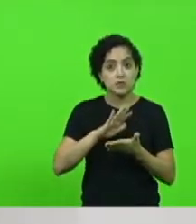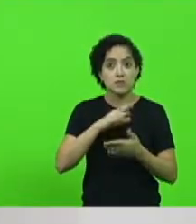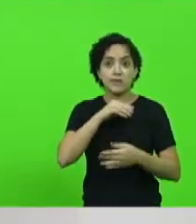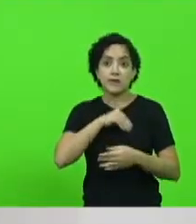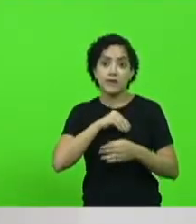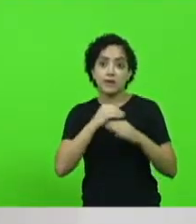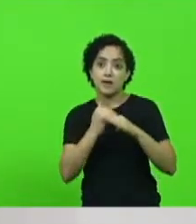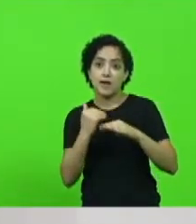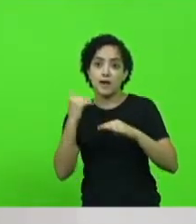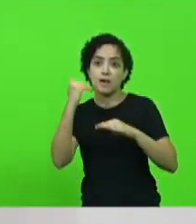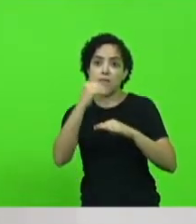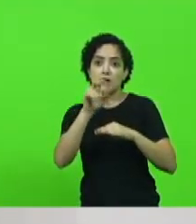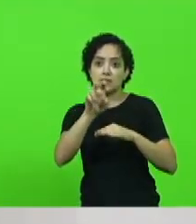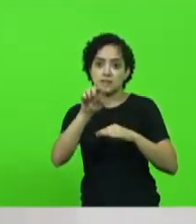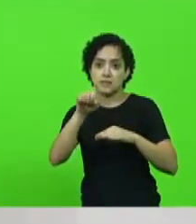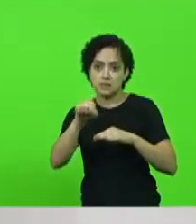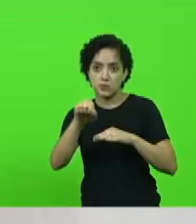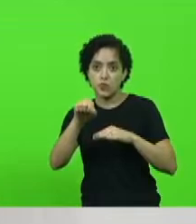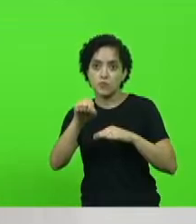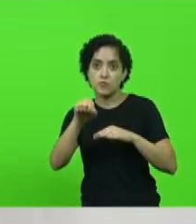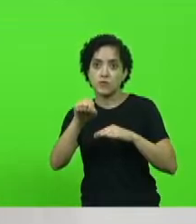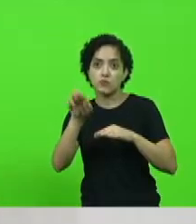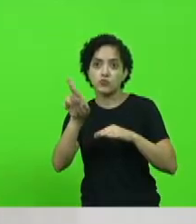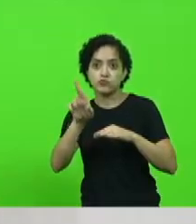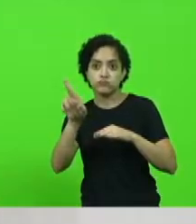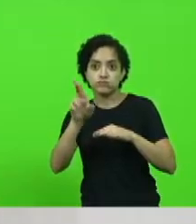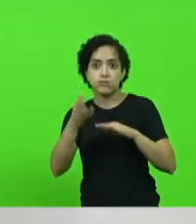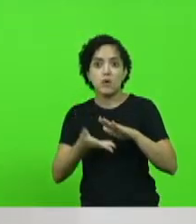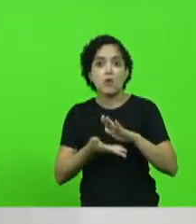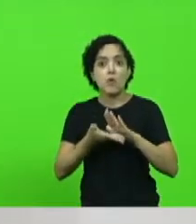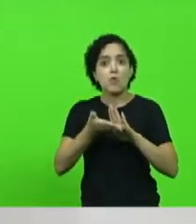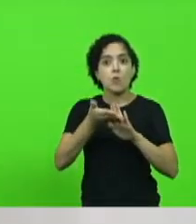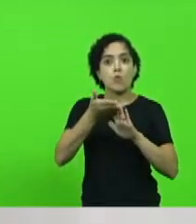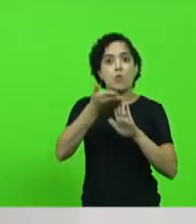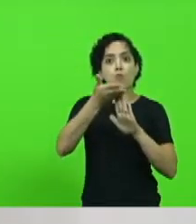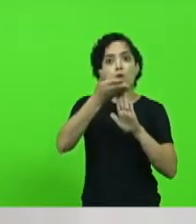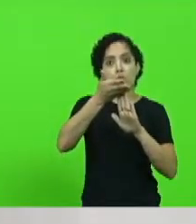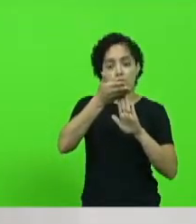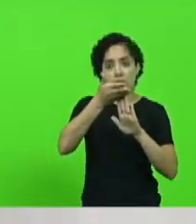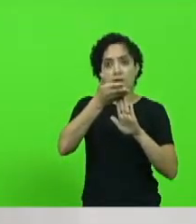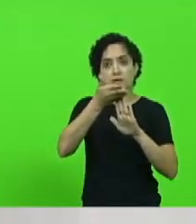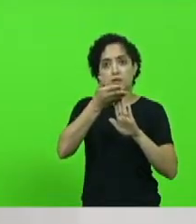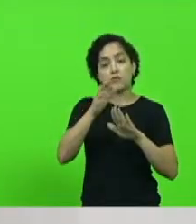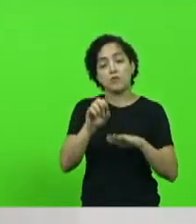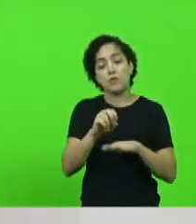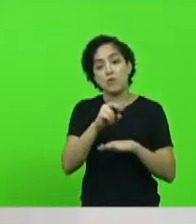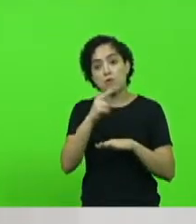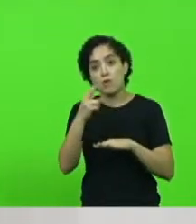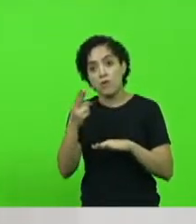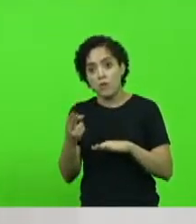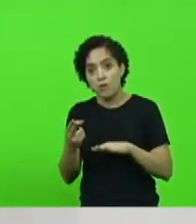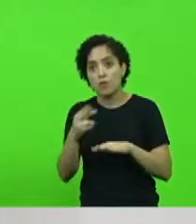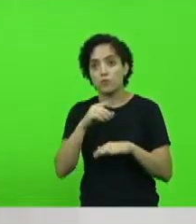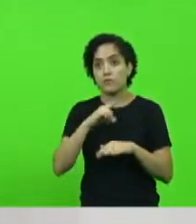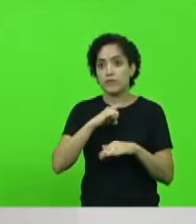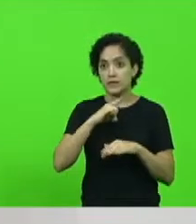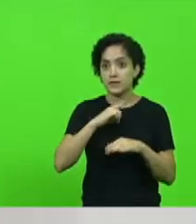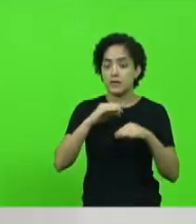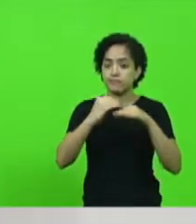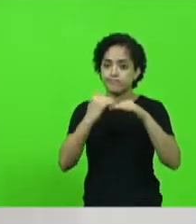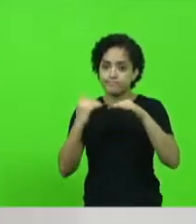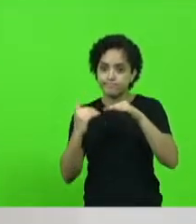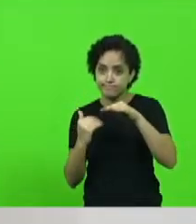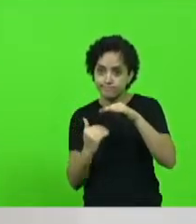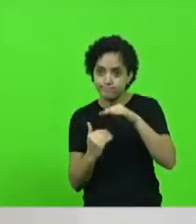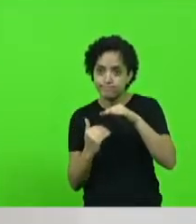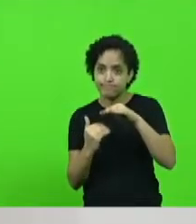de 5 mil acabou tendo um aumento, ou vai ter, inferior